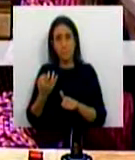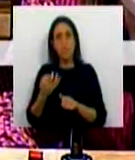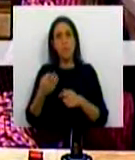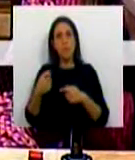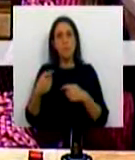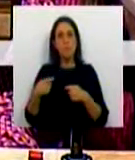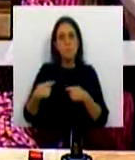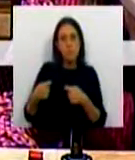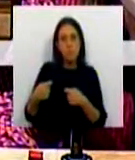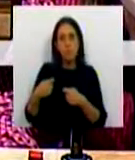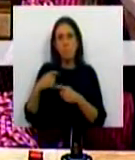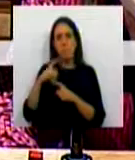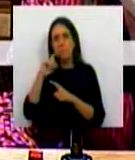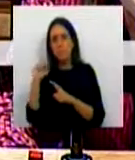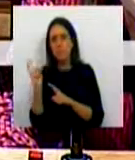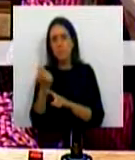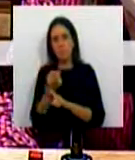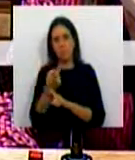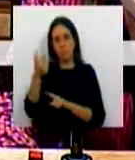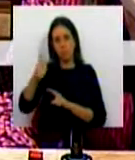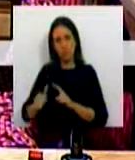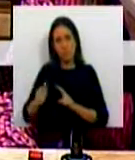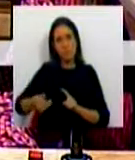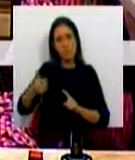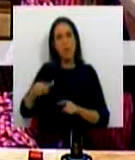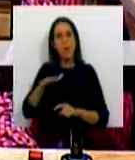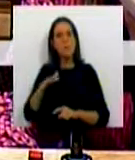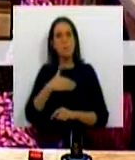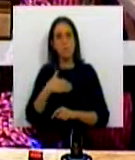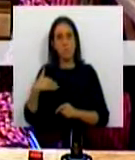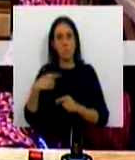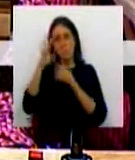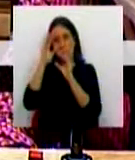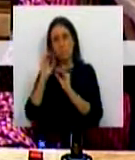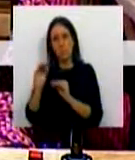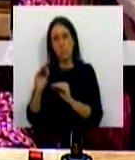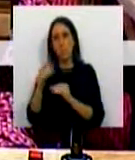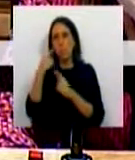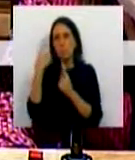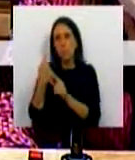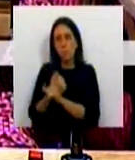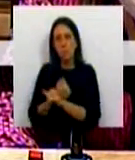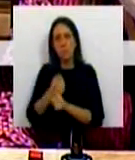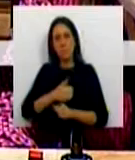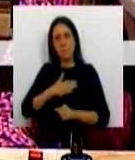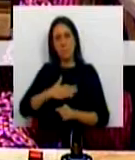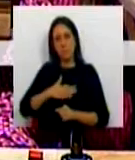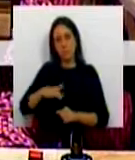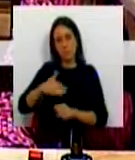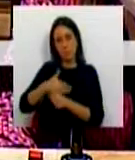da despesa, já iniciado, com especial incidência nas áreas da saúde, da educação, das compras públicas e no setor empresarial do